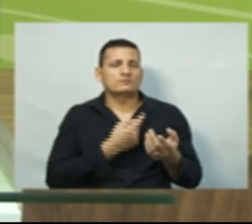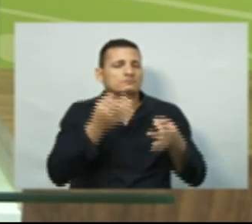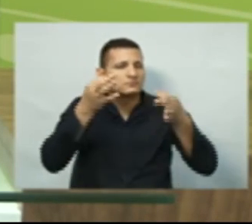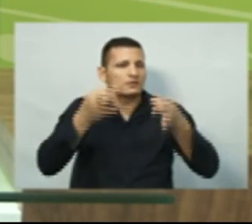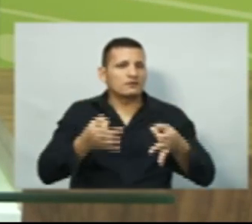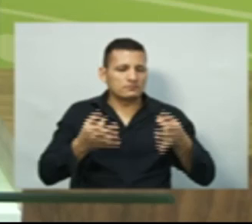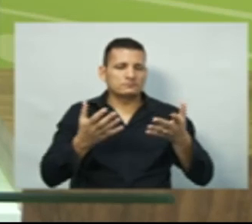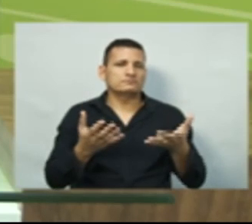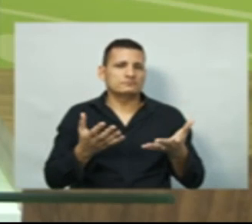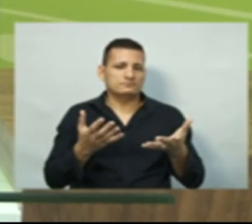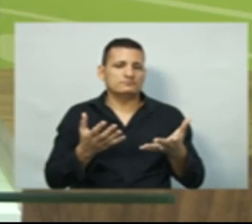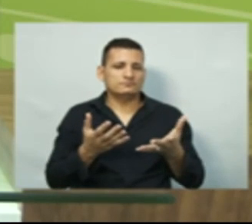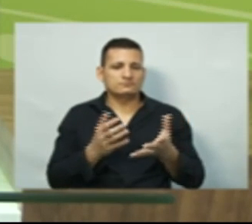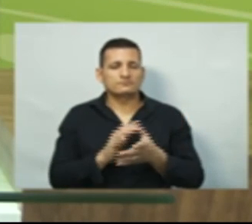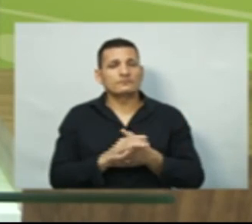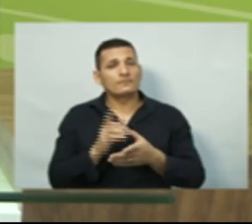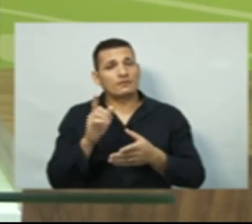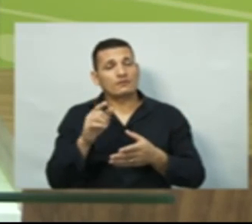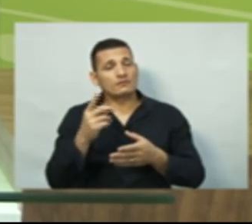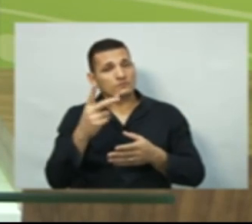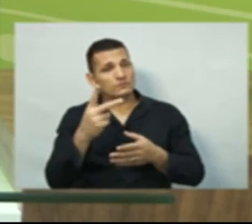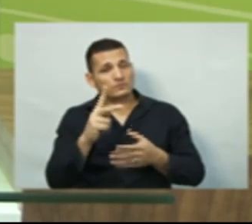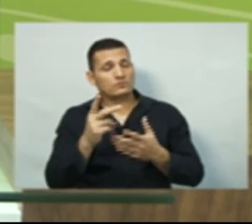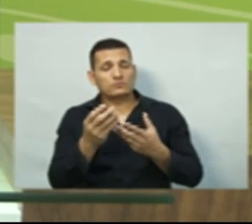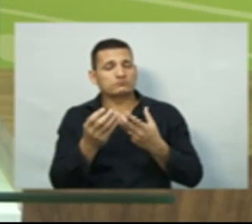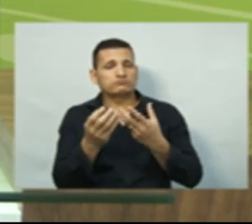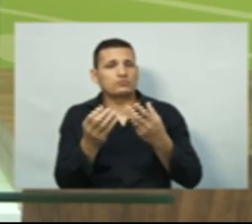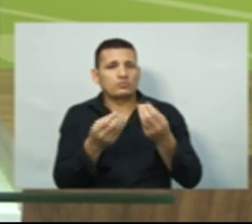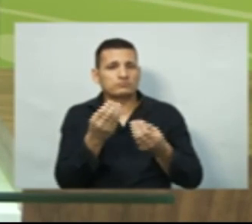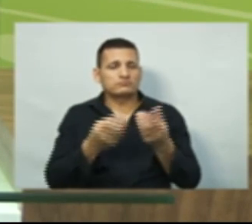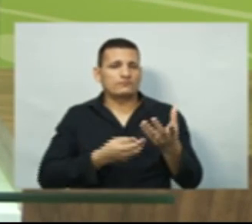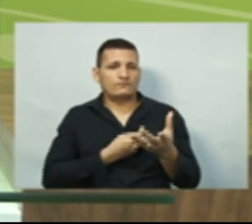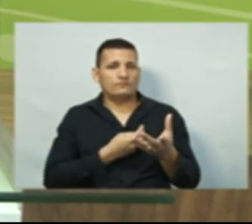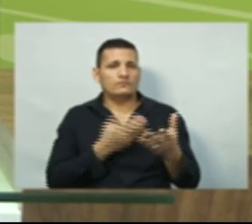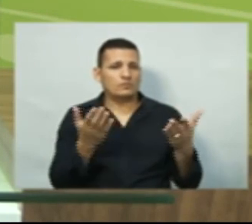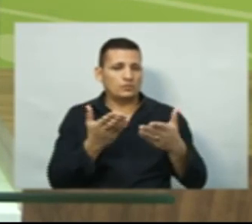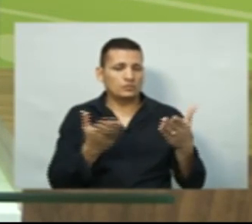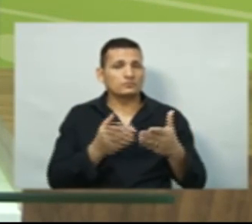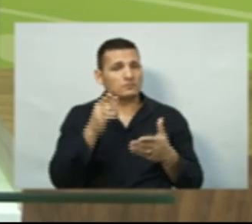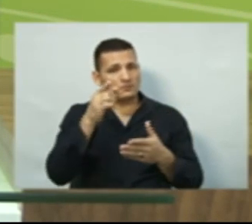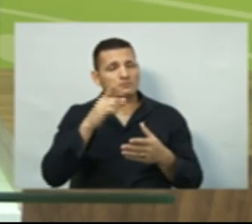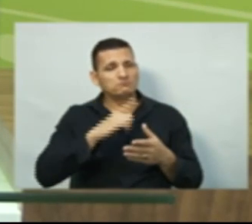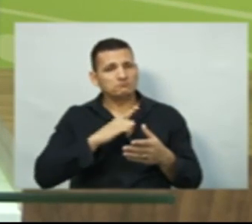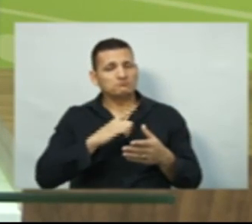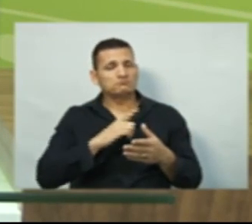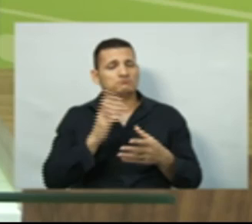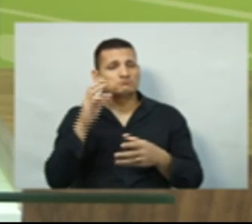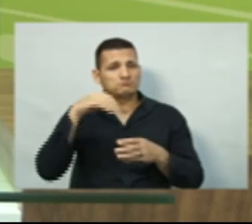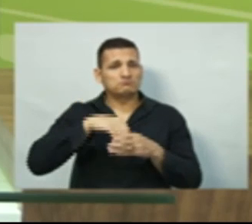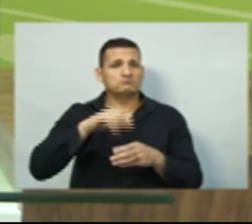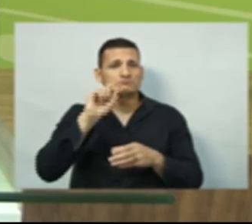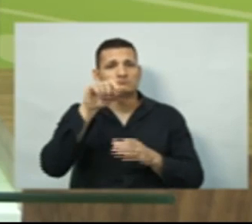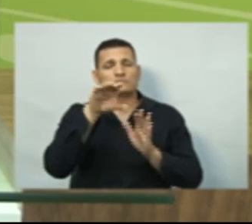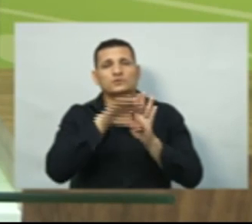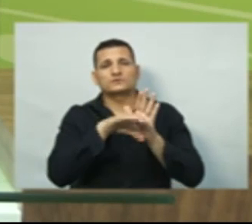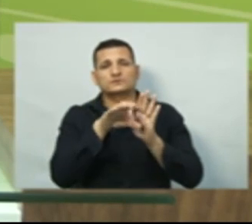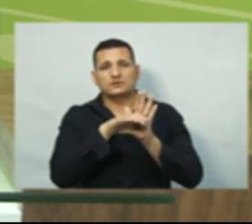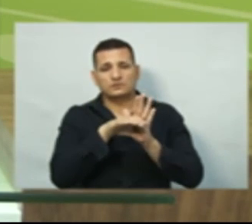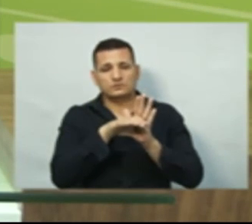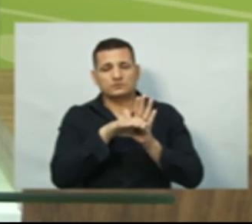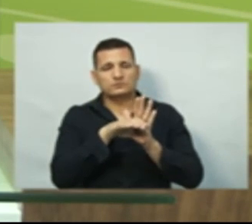viver. E essa condição de vida ideal faz parte de uma concepção ou de um conceito